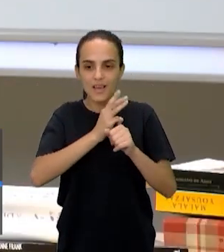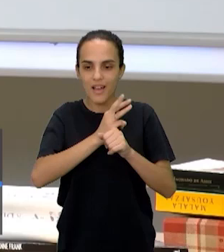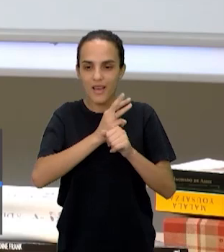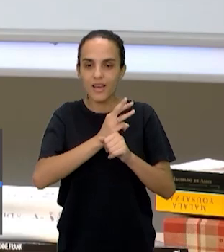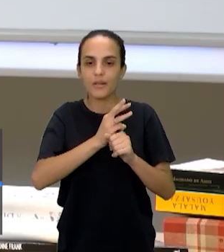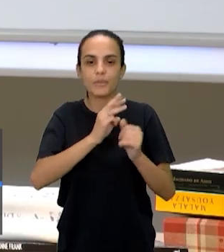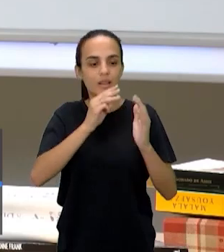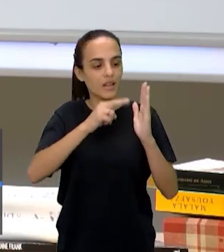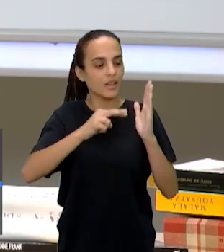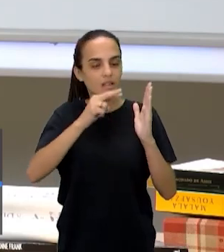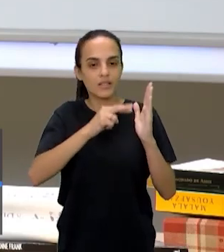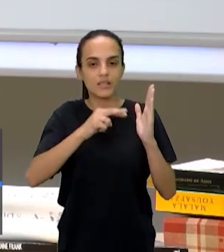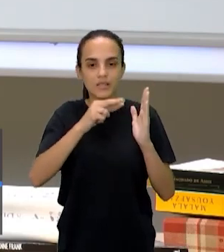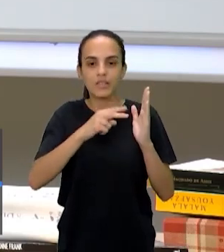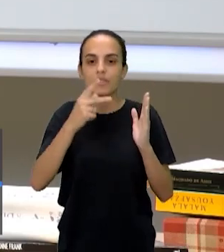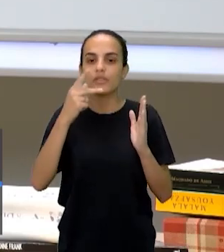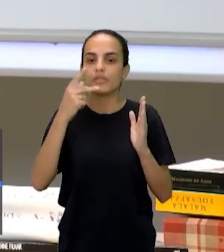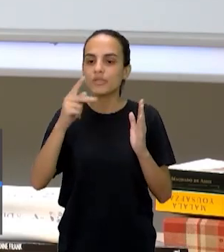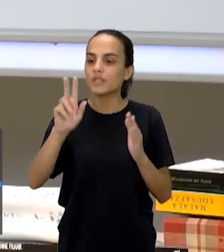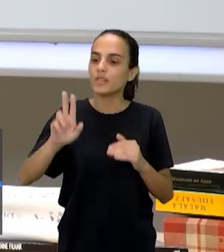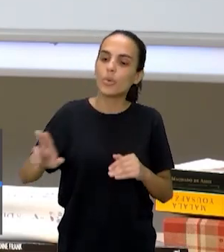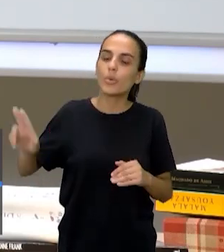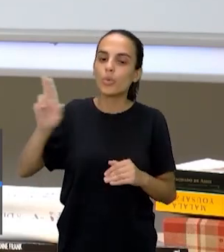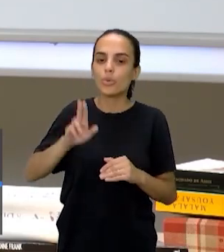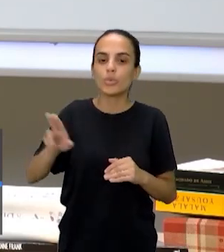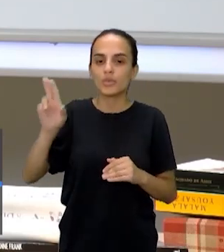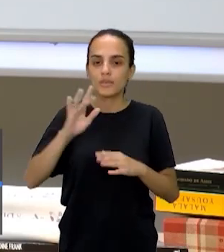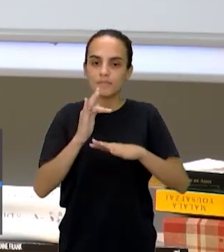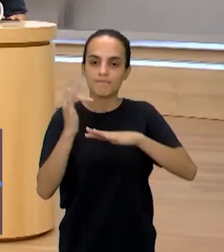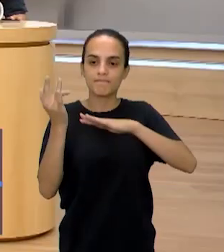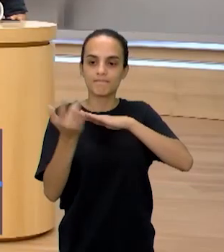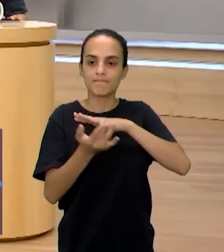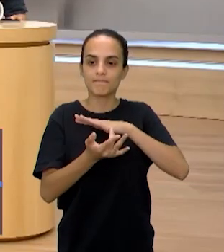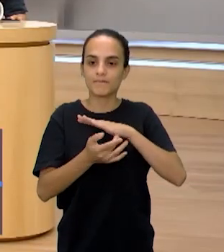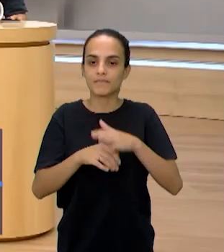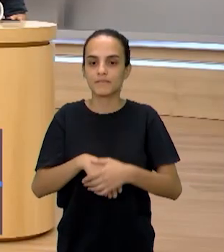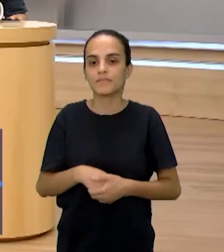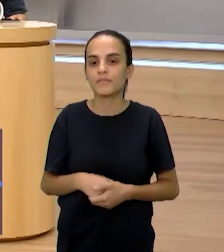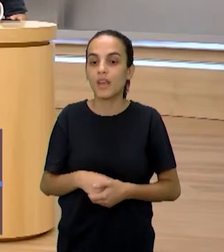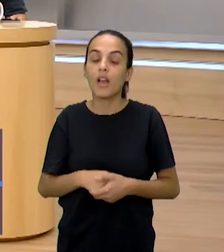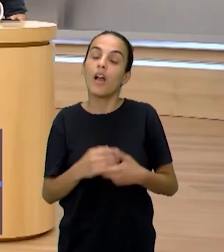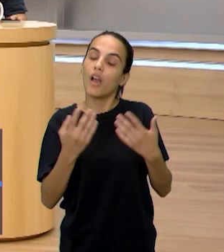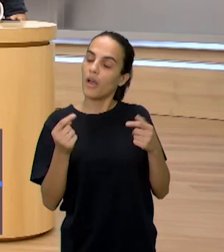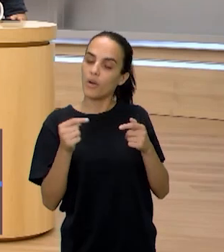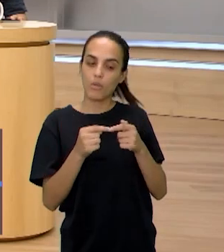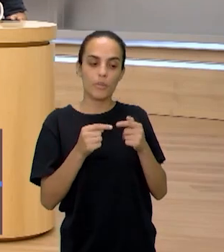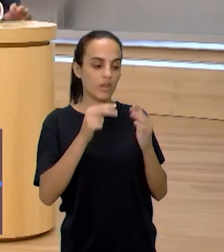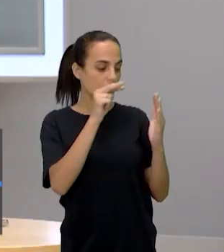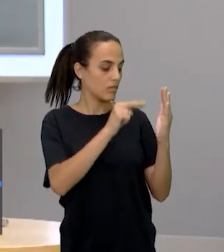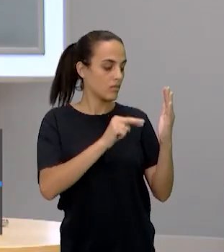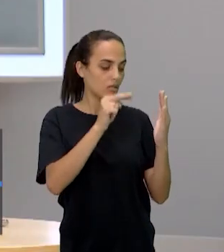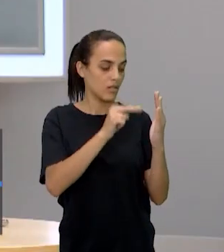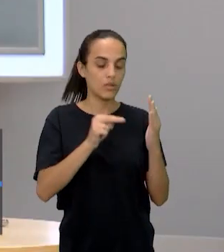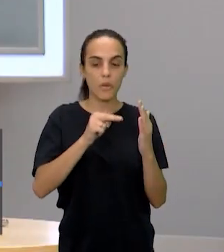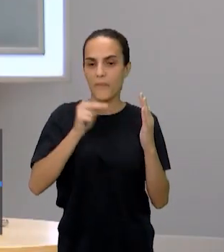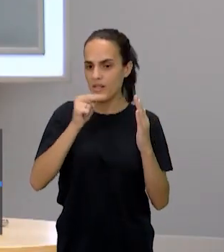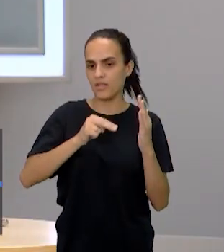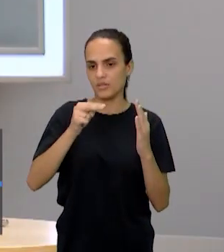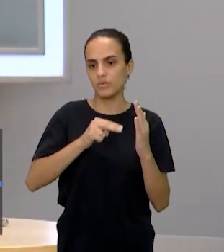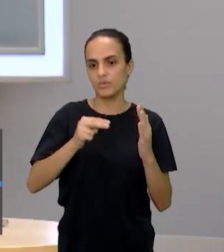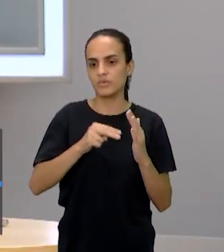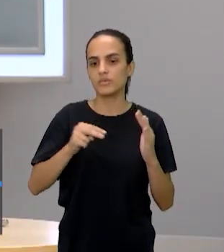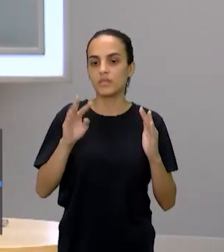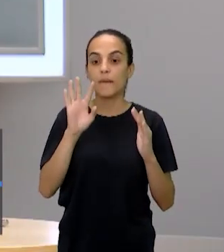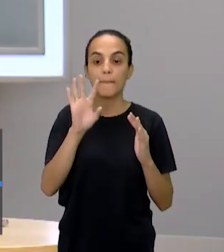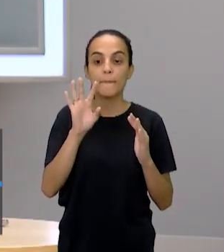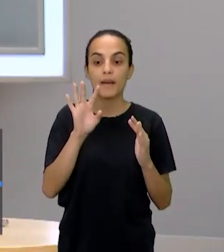pessoas fazem quando estão utilizando essas redes sociais, professor Mauro? Uma leitura, bom, é uma leitura. Uma leitura,